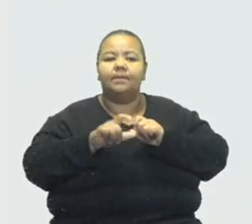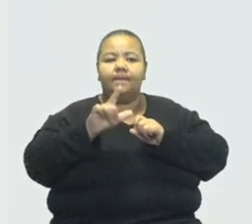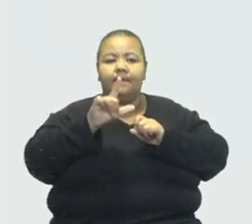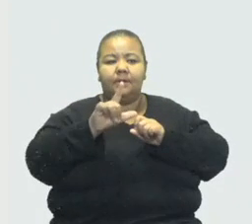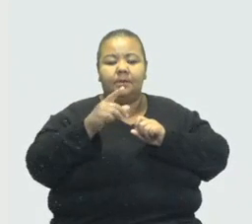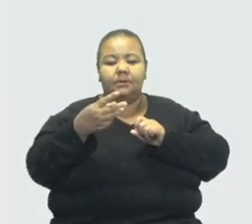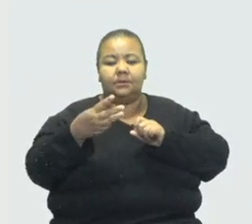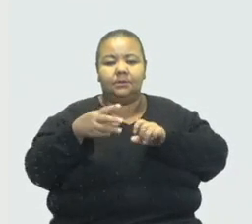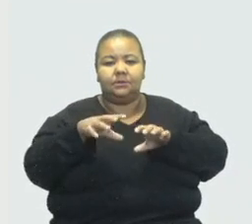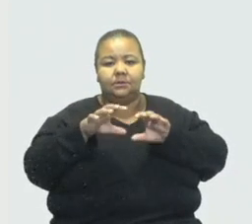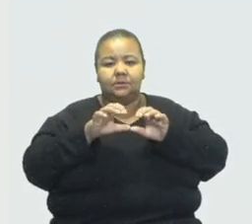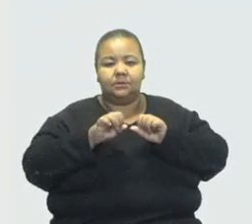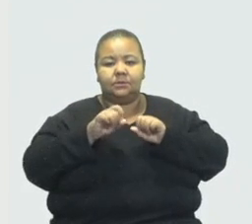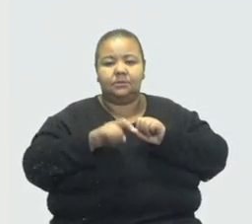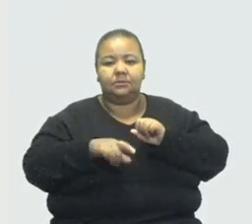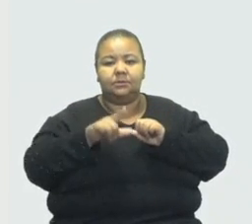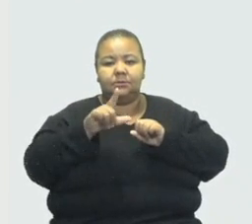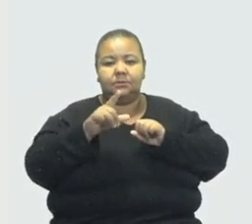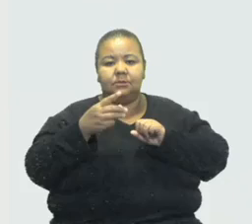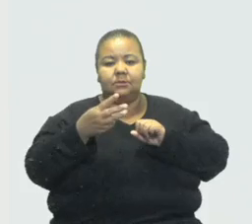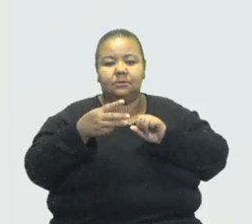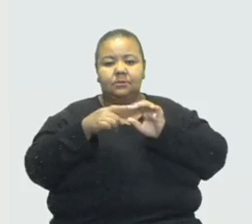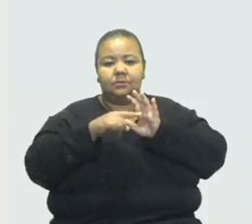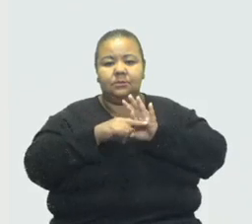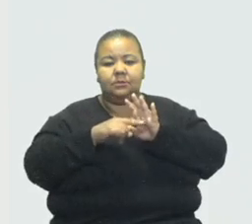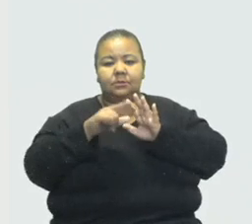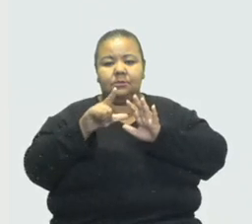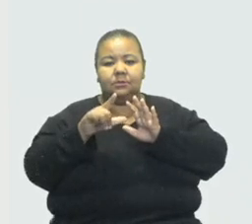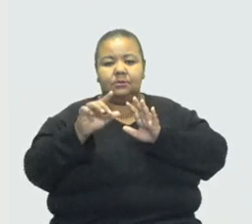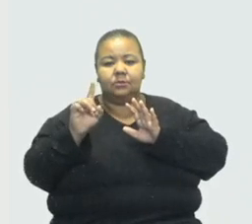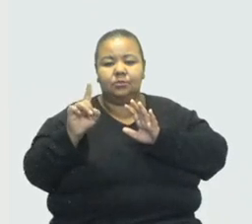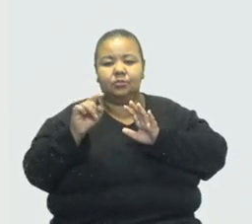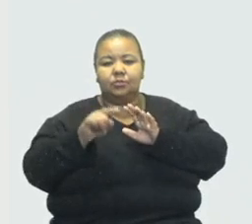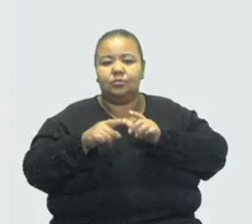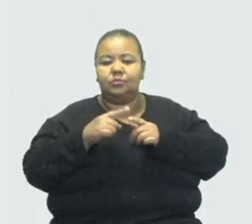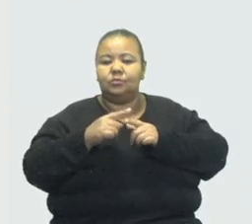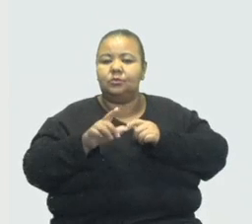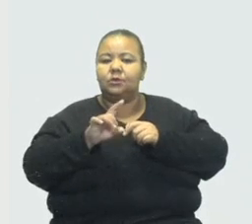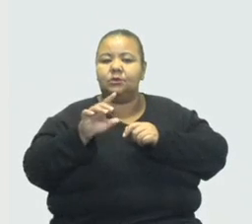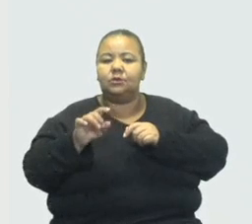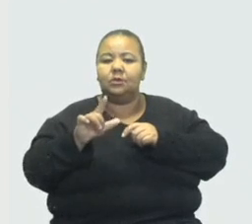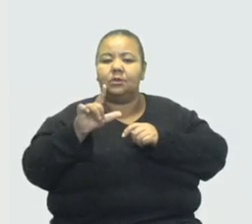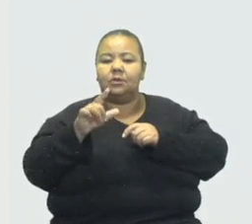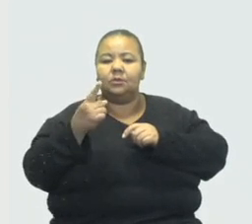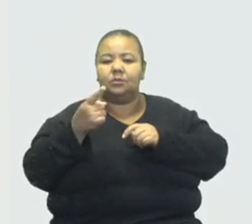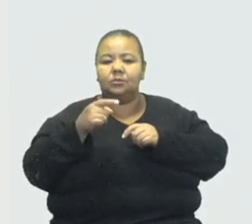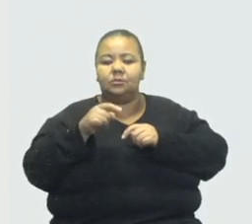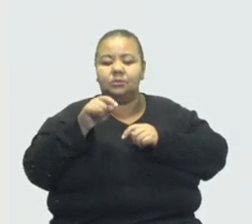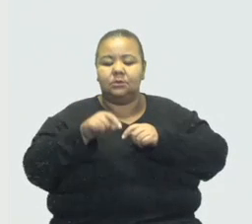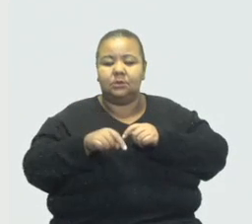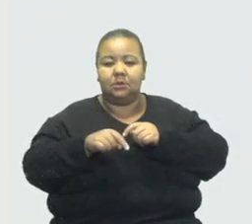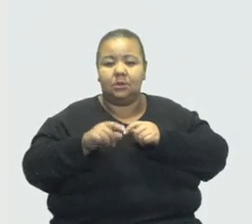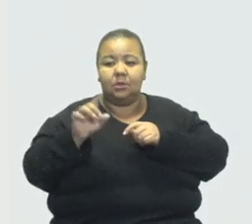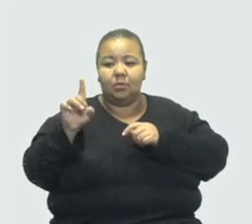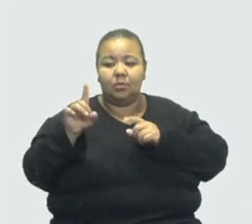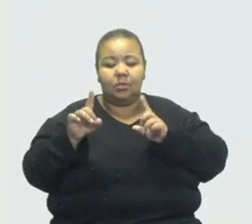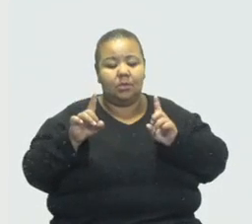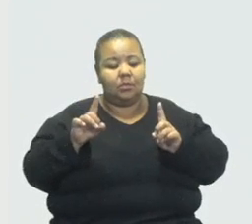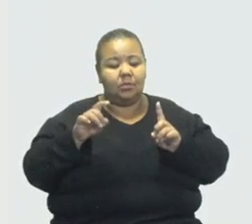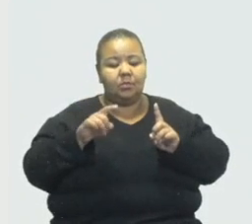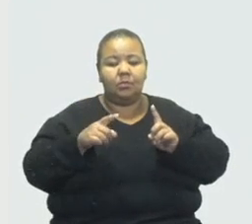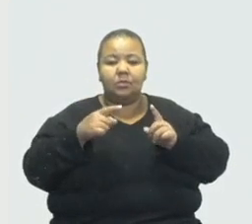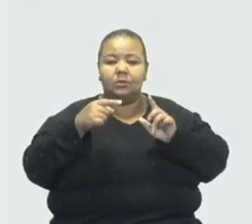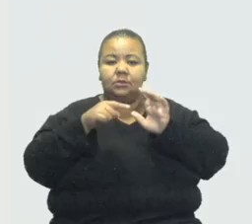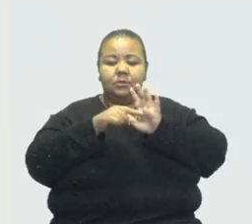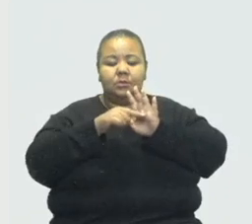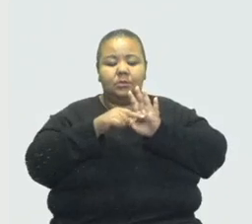3 ela vai receber a linha 3 menos a linha 1. Por que só menos a linha 1? Aqui não é 1 e aqui não é 1. Então, se eu só